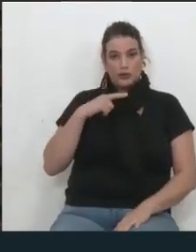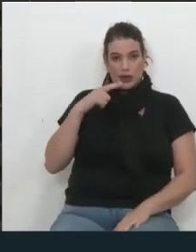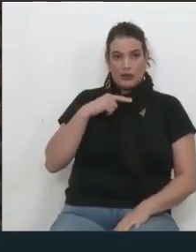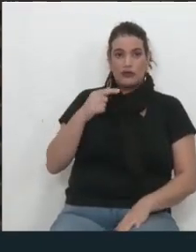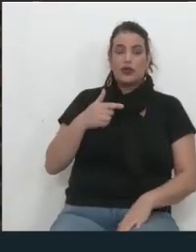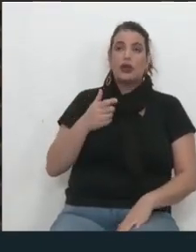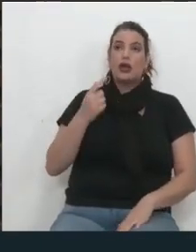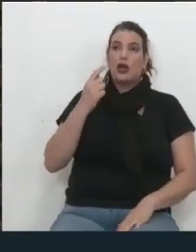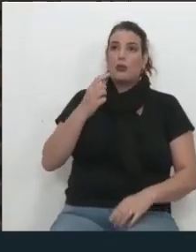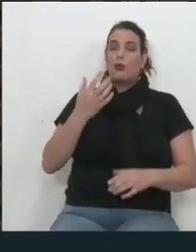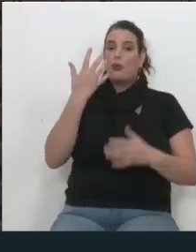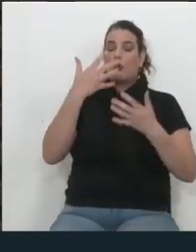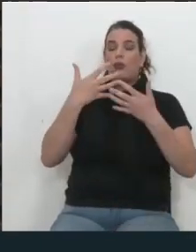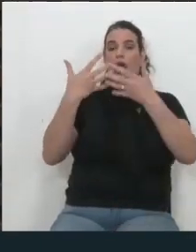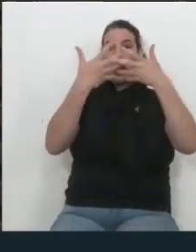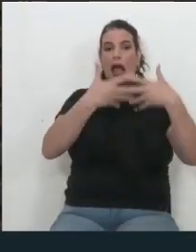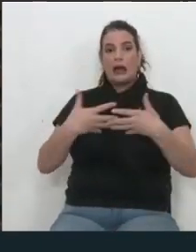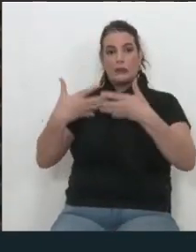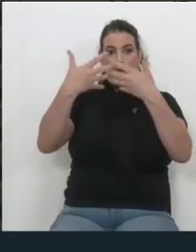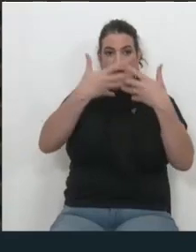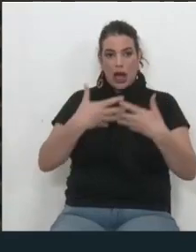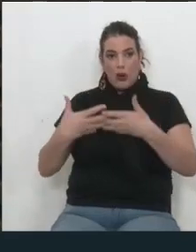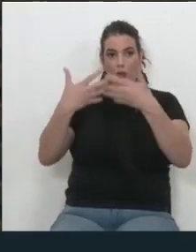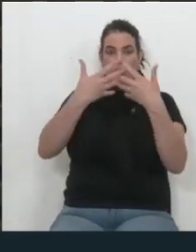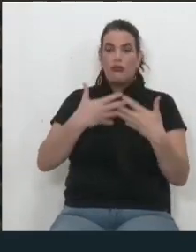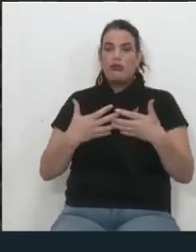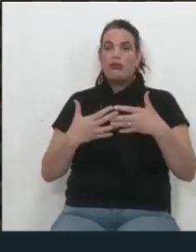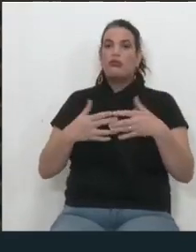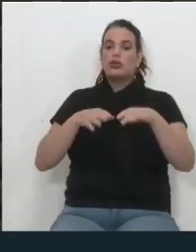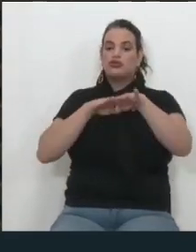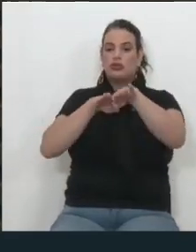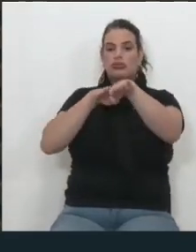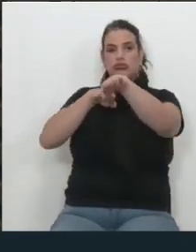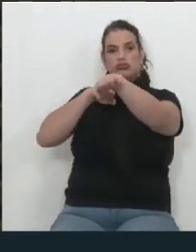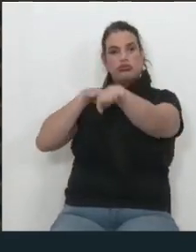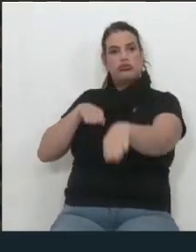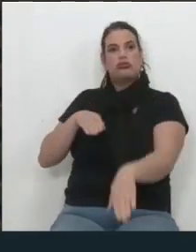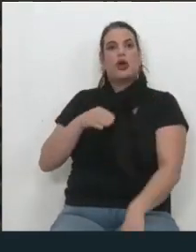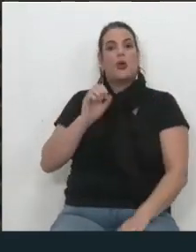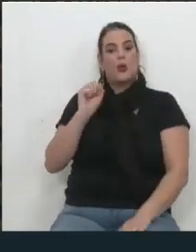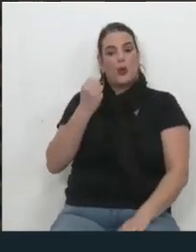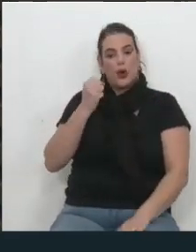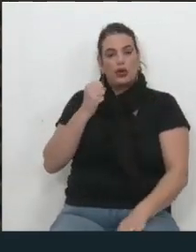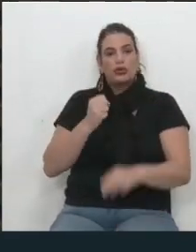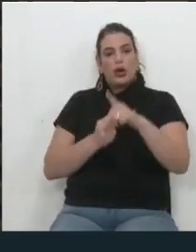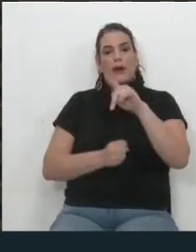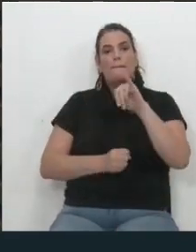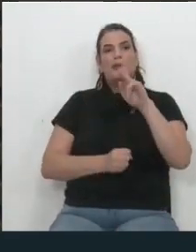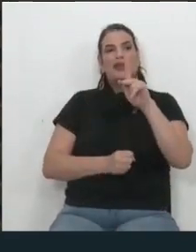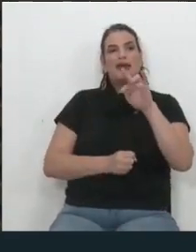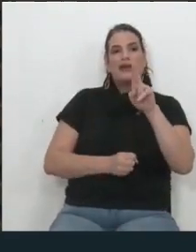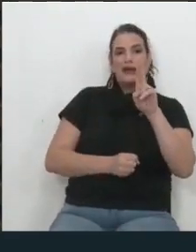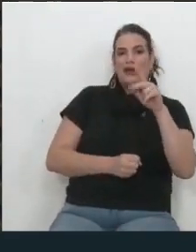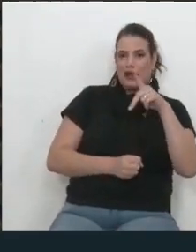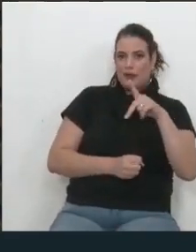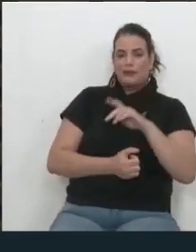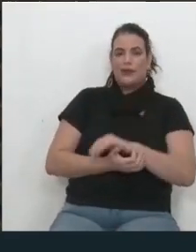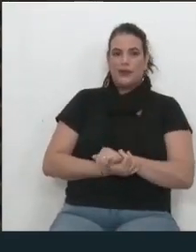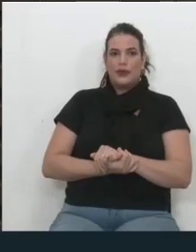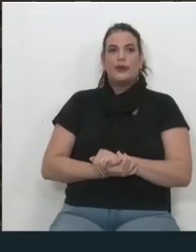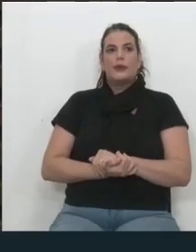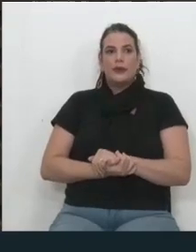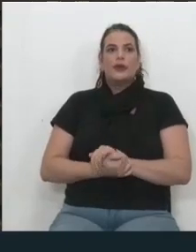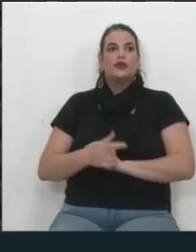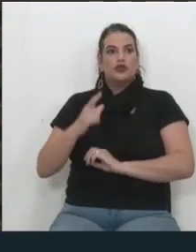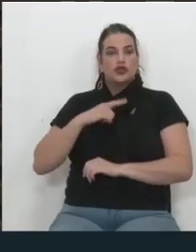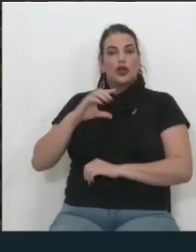pelo menos 8 picapes, né, da Secretaria de Transportes. Eu nem perguntei para o secretário ainda, mas novos 8